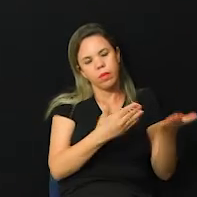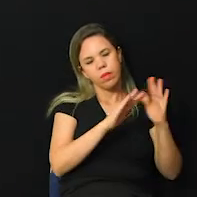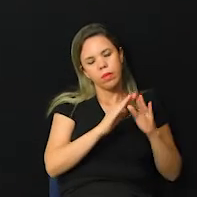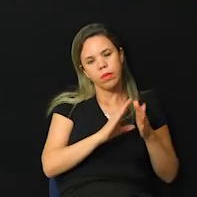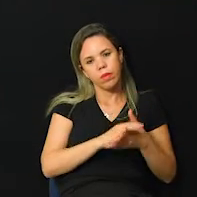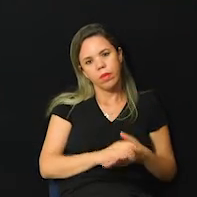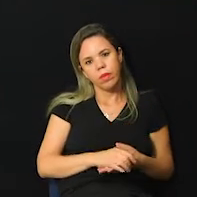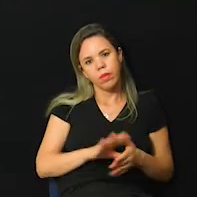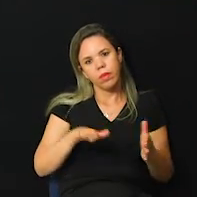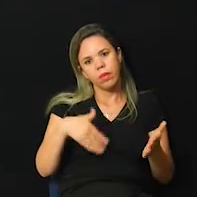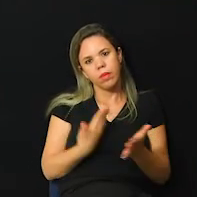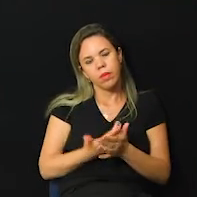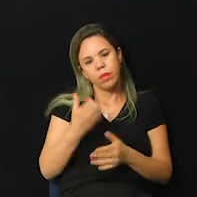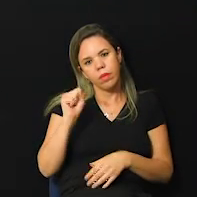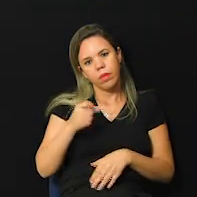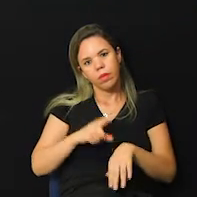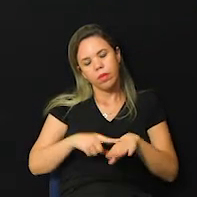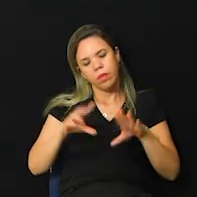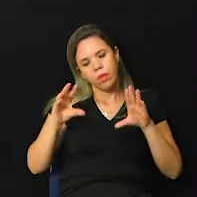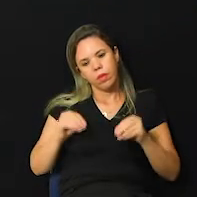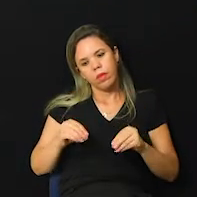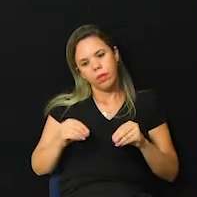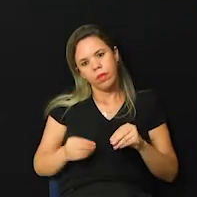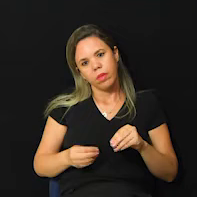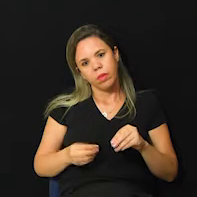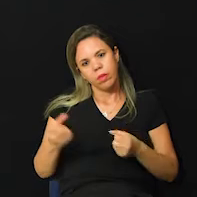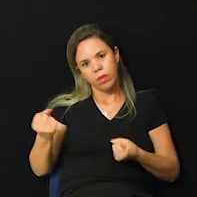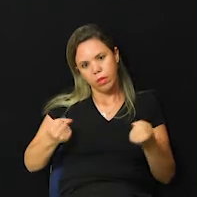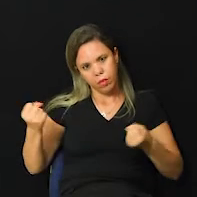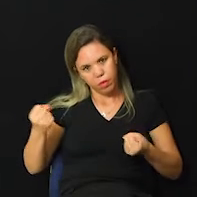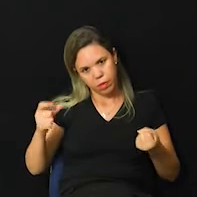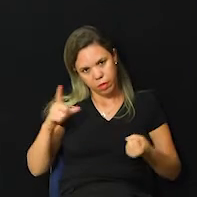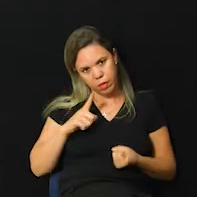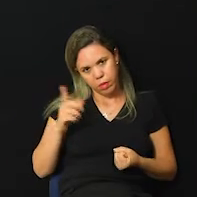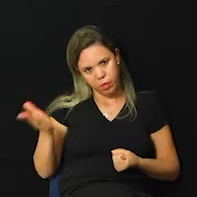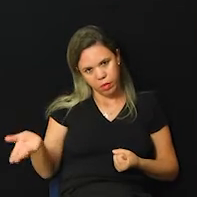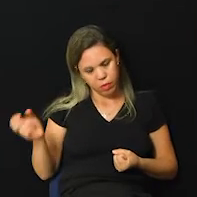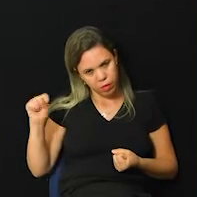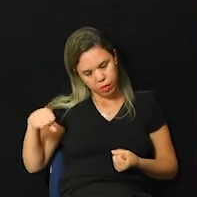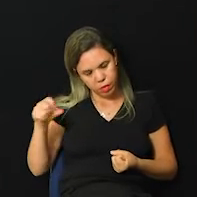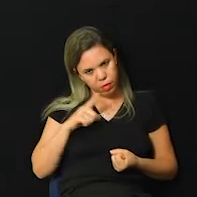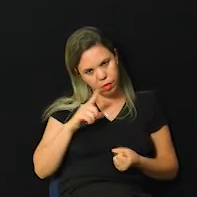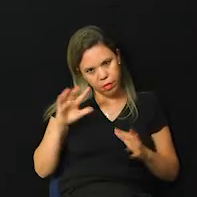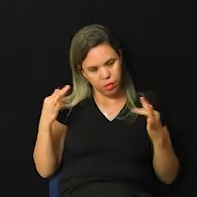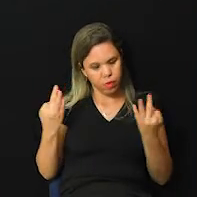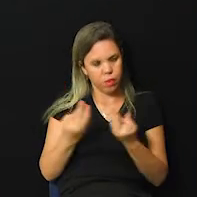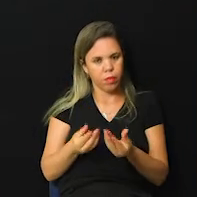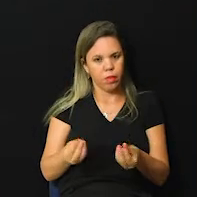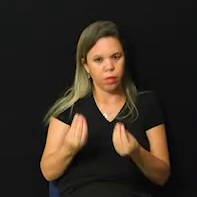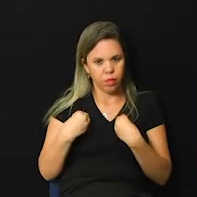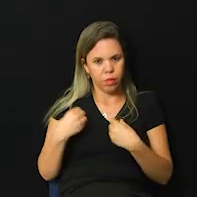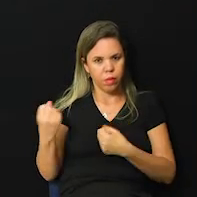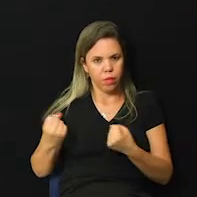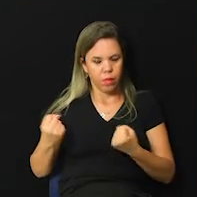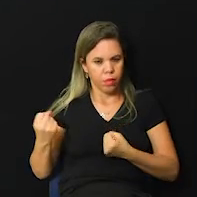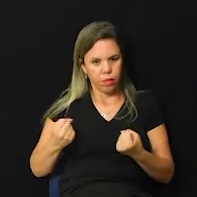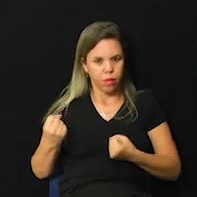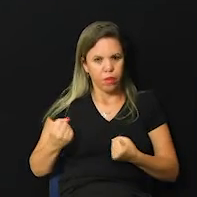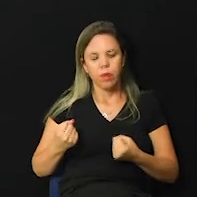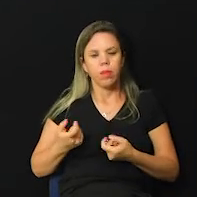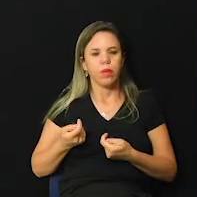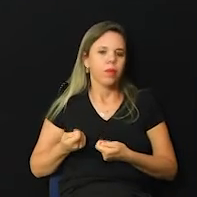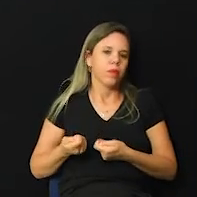buscar ele na escola e fico com ele até 8 horas da noite você tem um carro aí e tem a família dá um carro